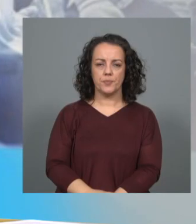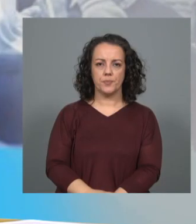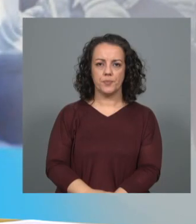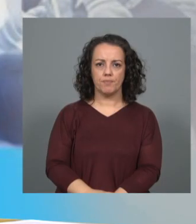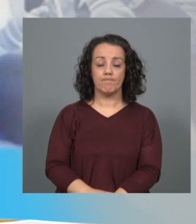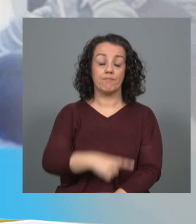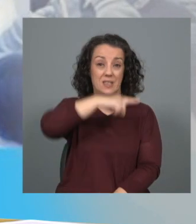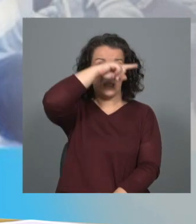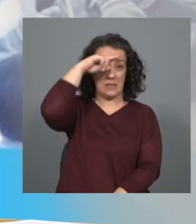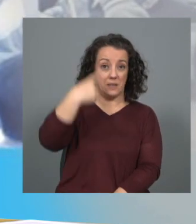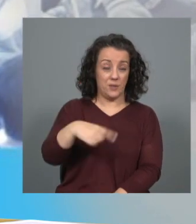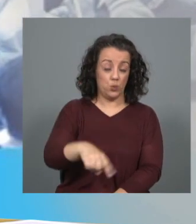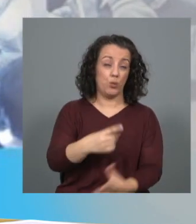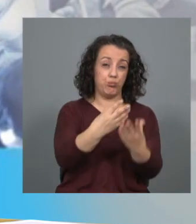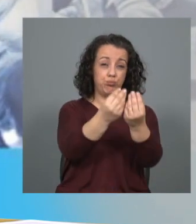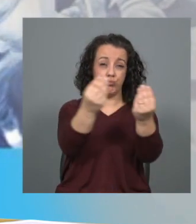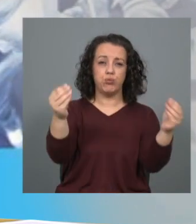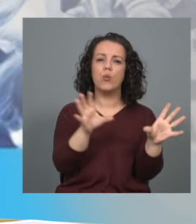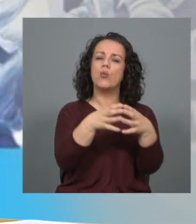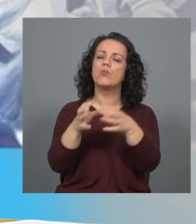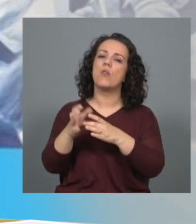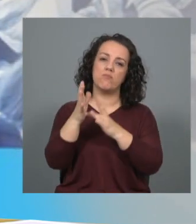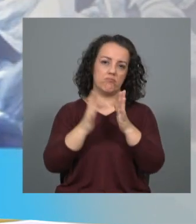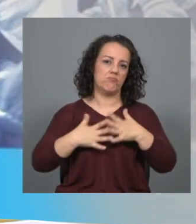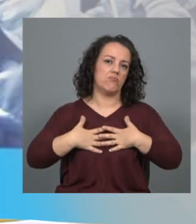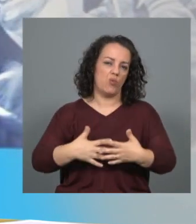As dificuldades que muitas comunidades cristãs